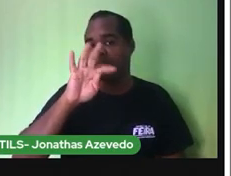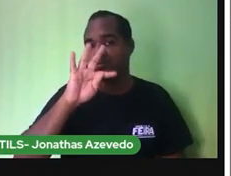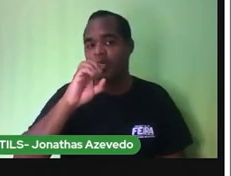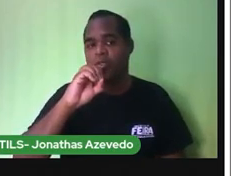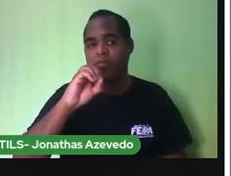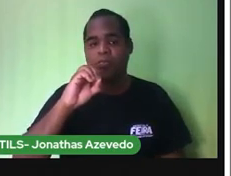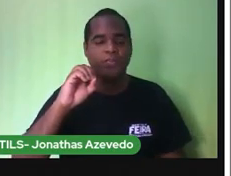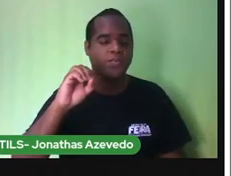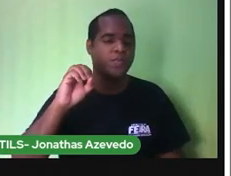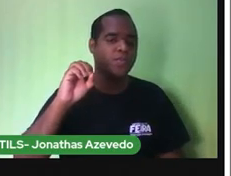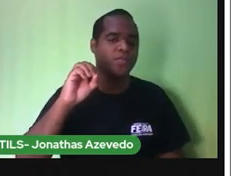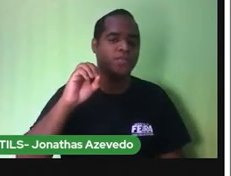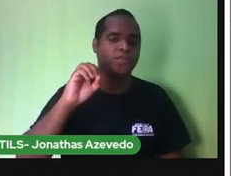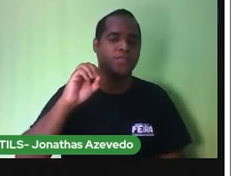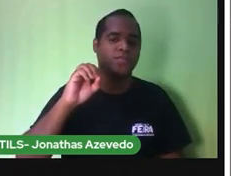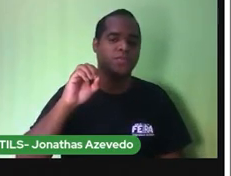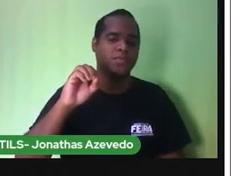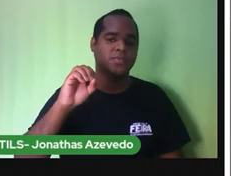jumento